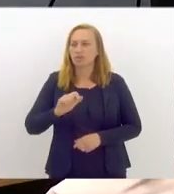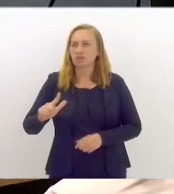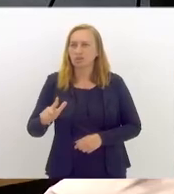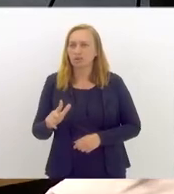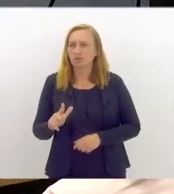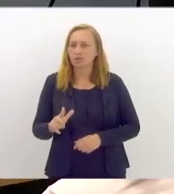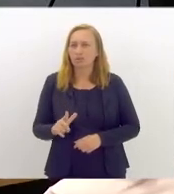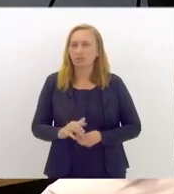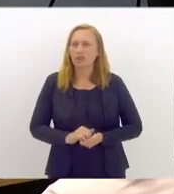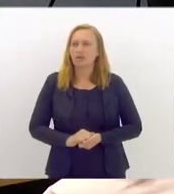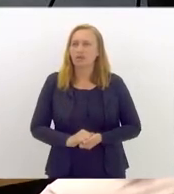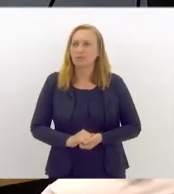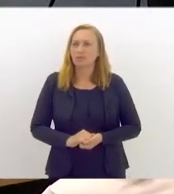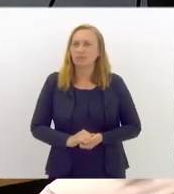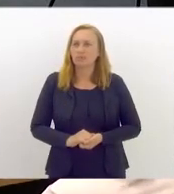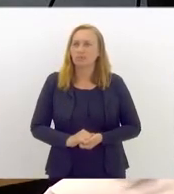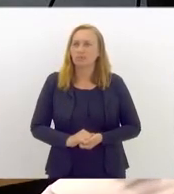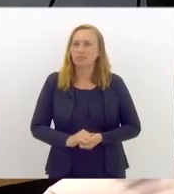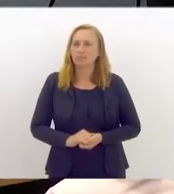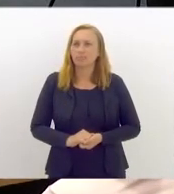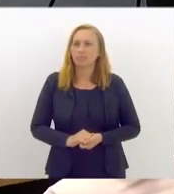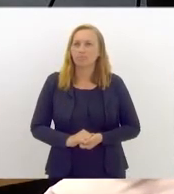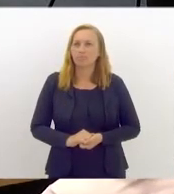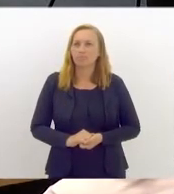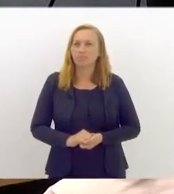Cadê o nosso espelho do nosso corredor